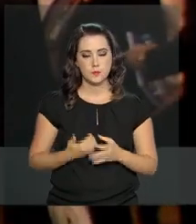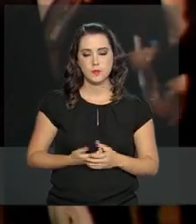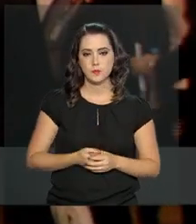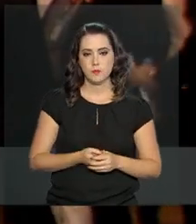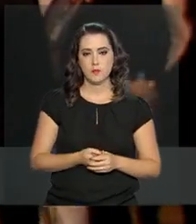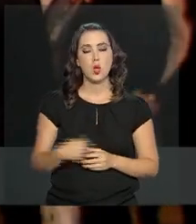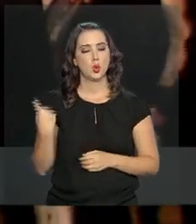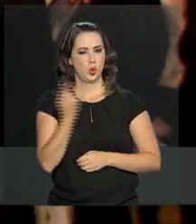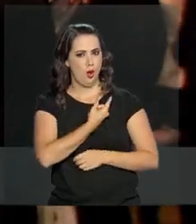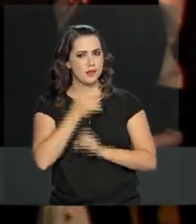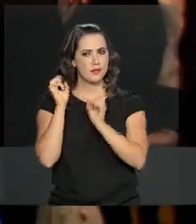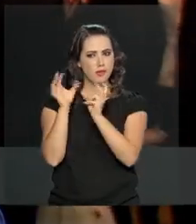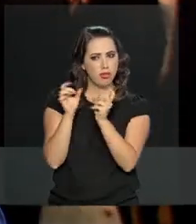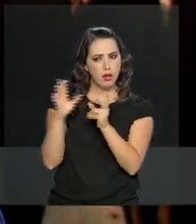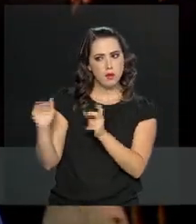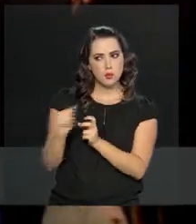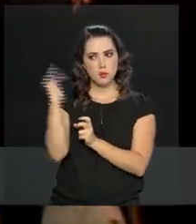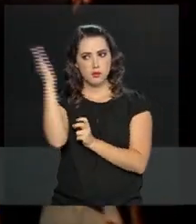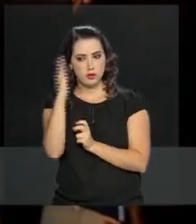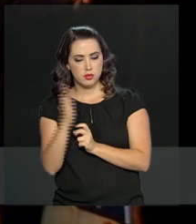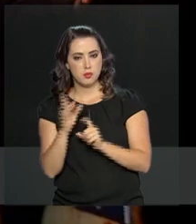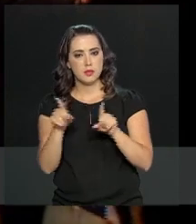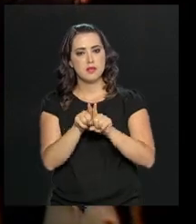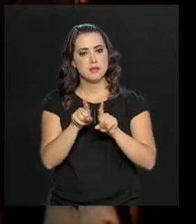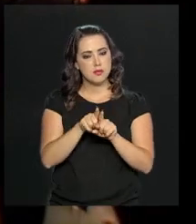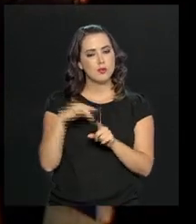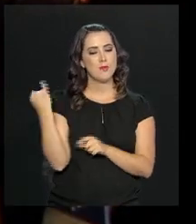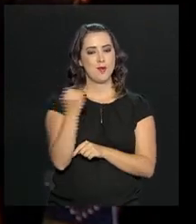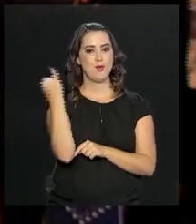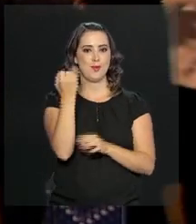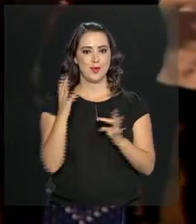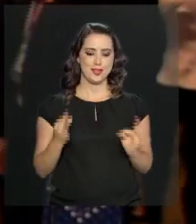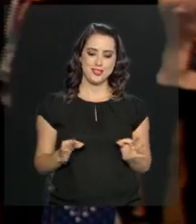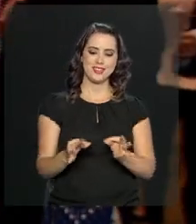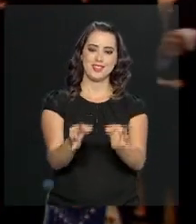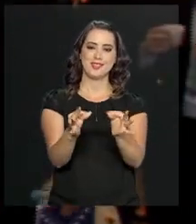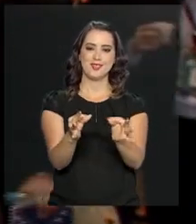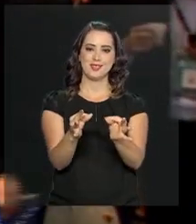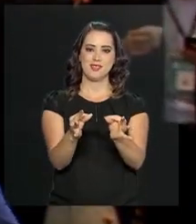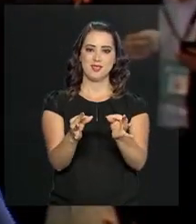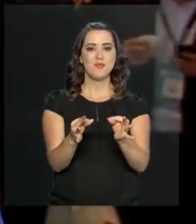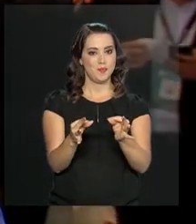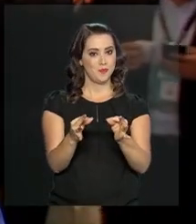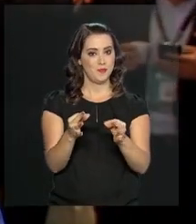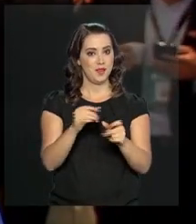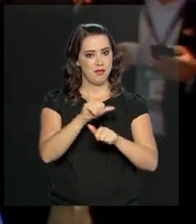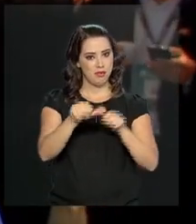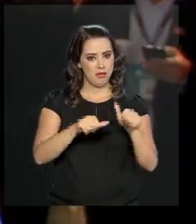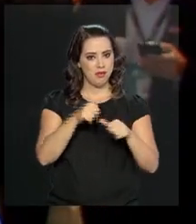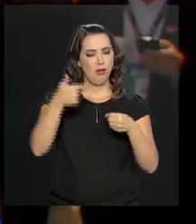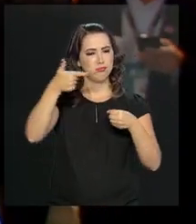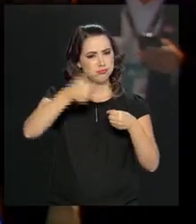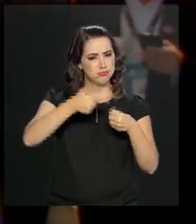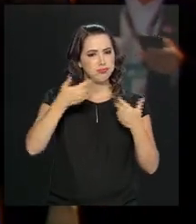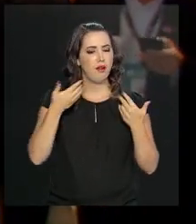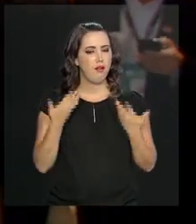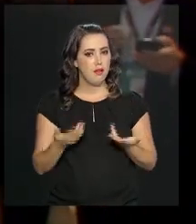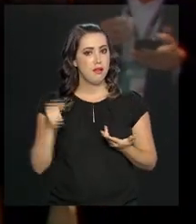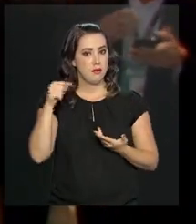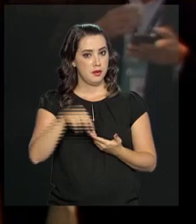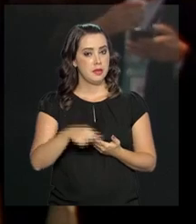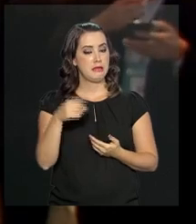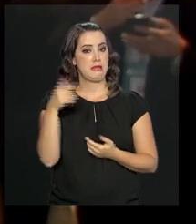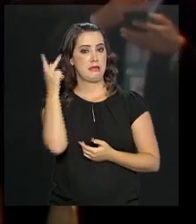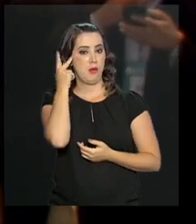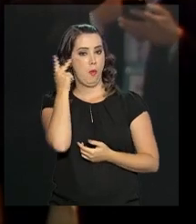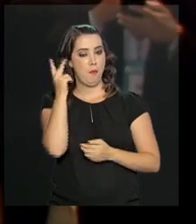exportador de combustível limpo, o Brasil também é referência em tecnologias no setor. Neste evento internacional realizado em São